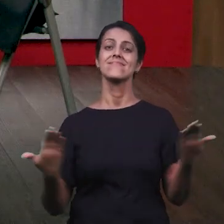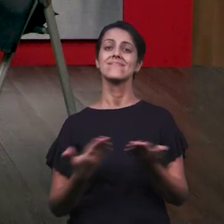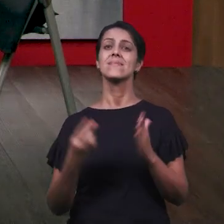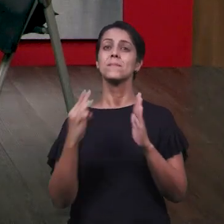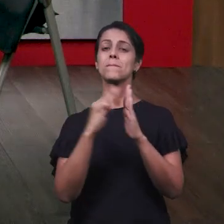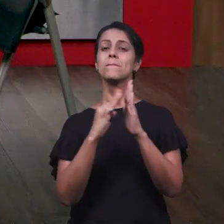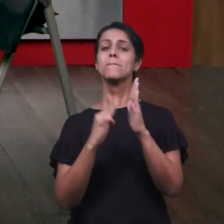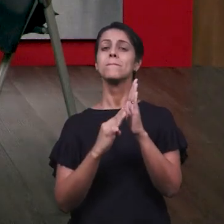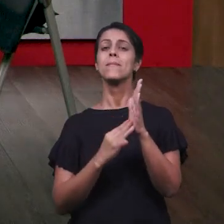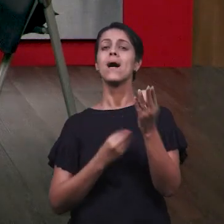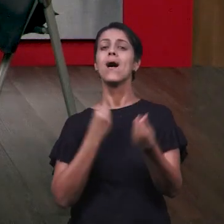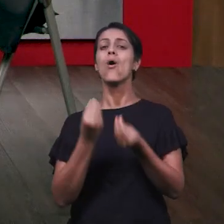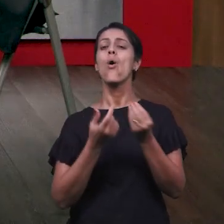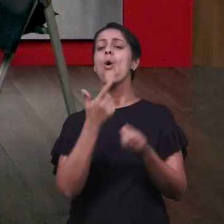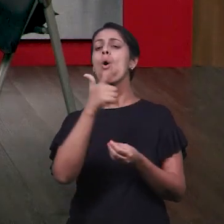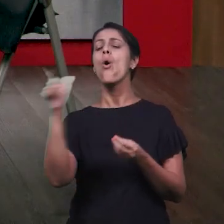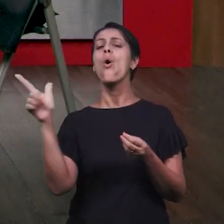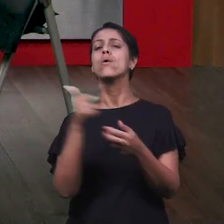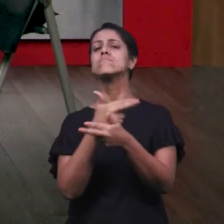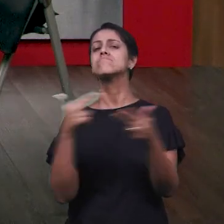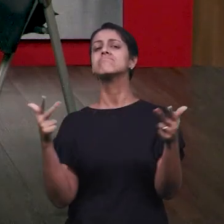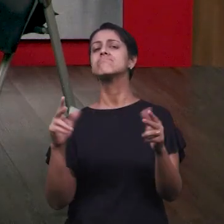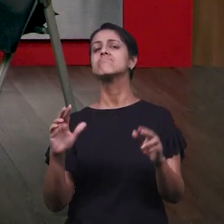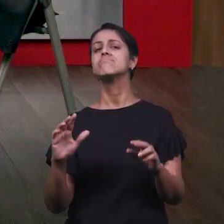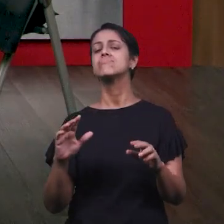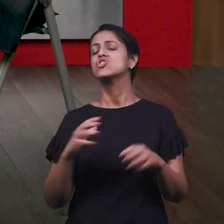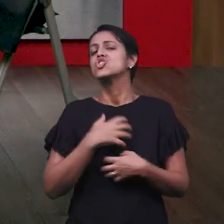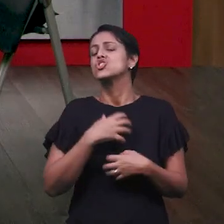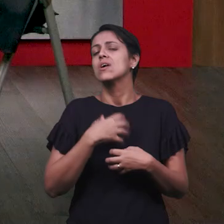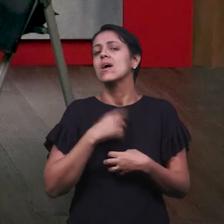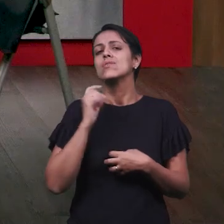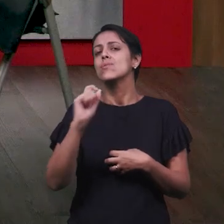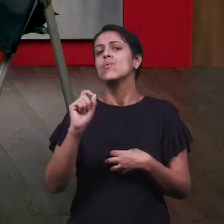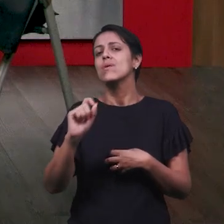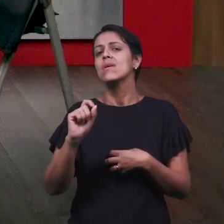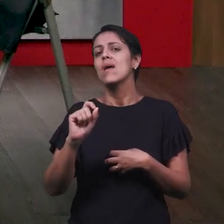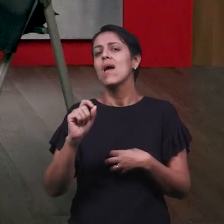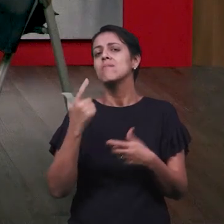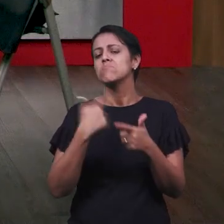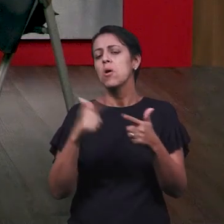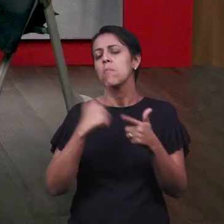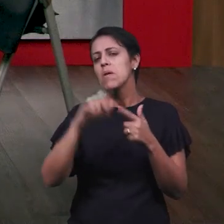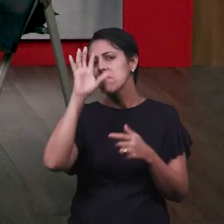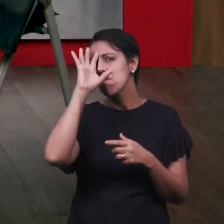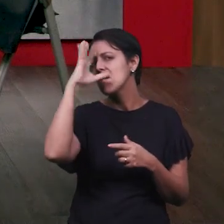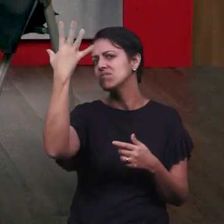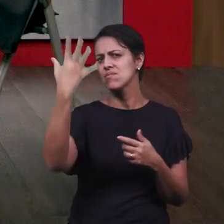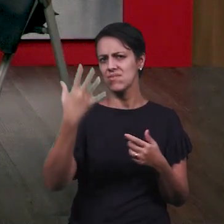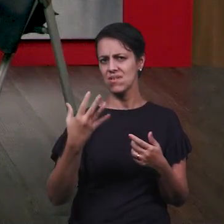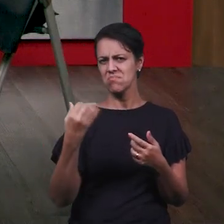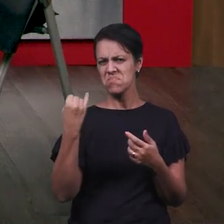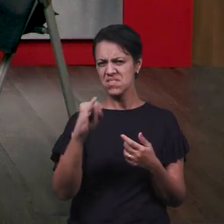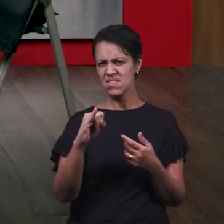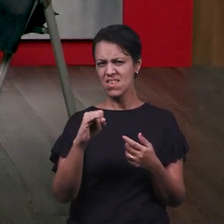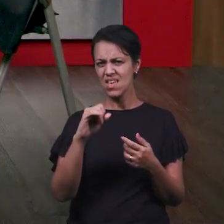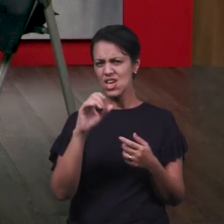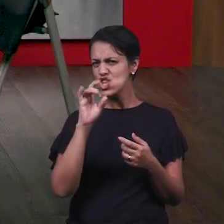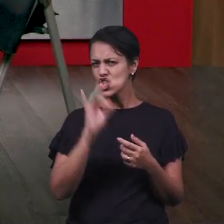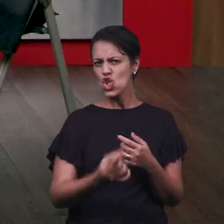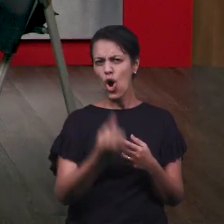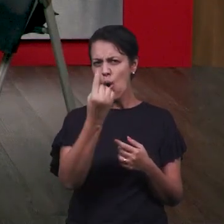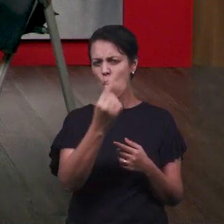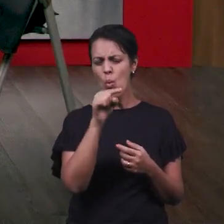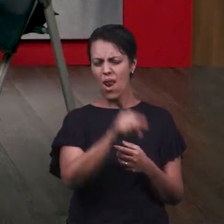métodos alternativos para a solução de conflitos. Será que todo conflito ele deve ser resolvido exclusivamente no Poder